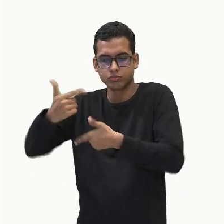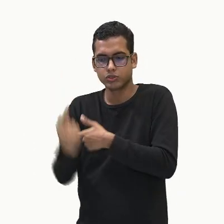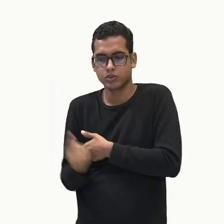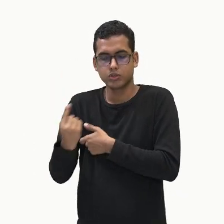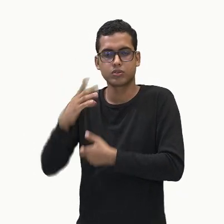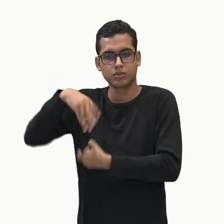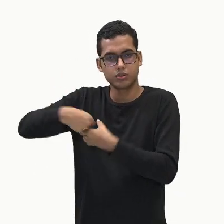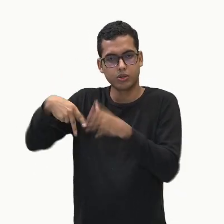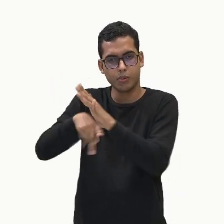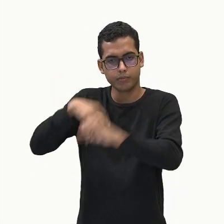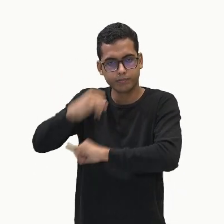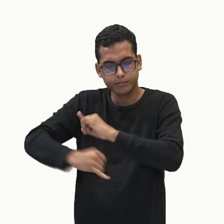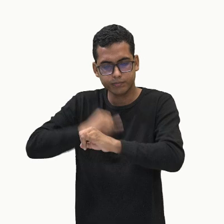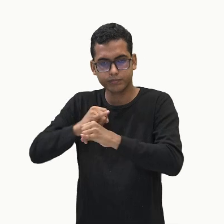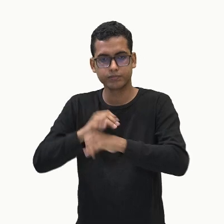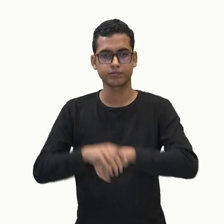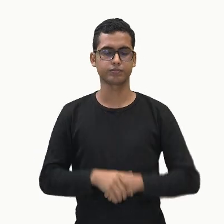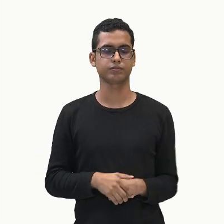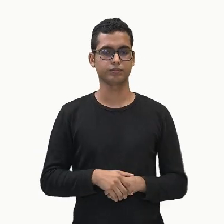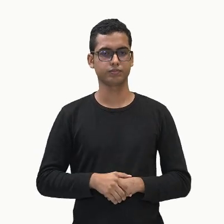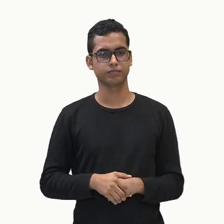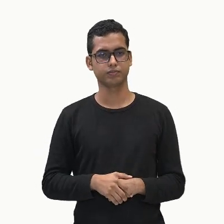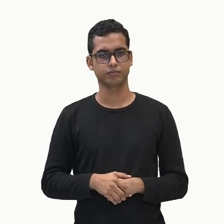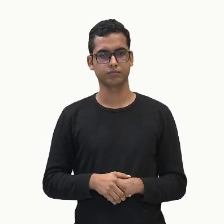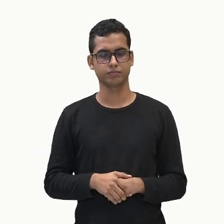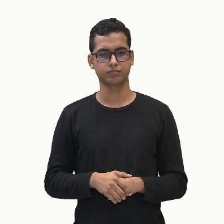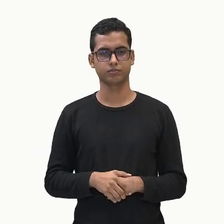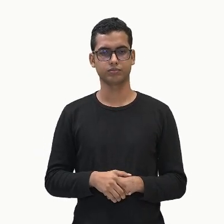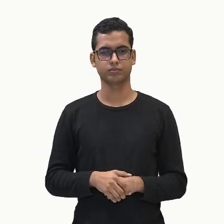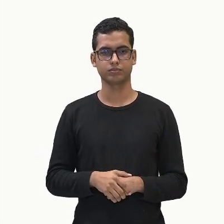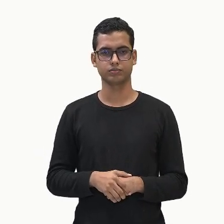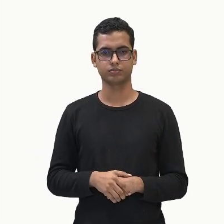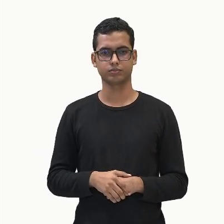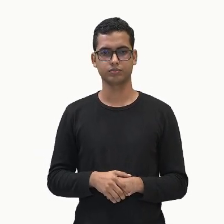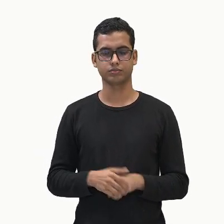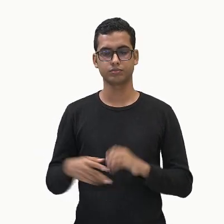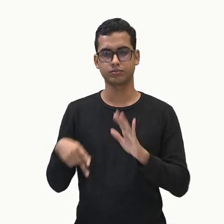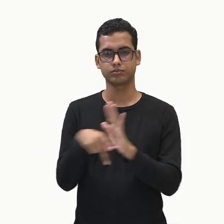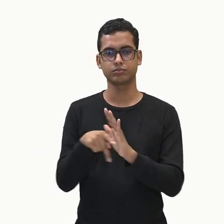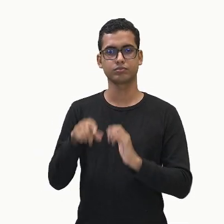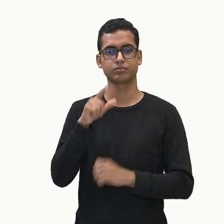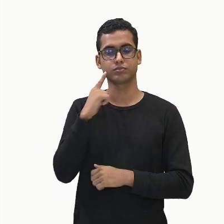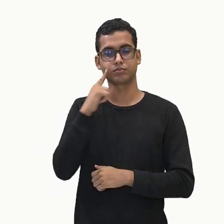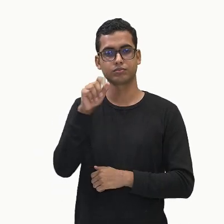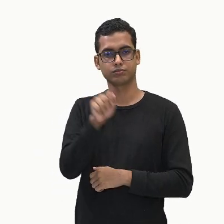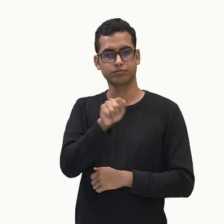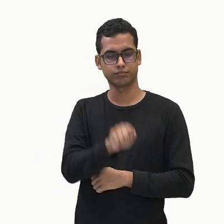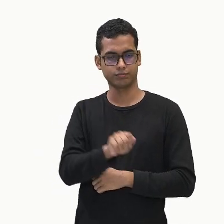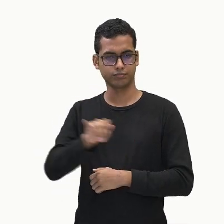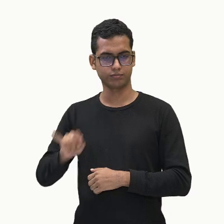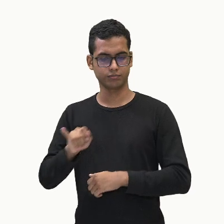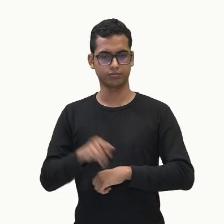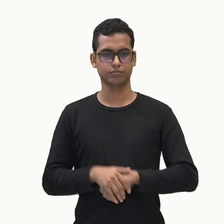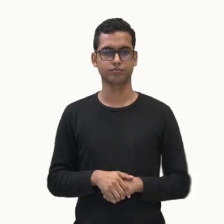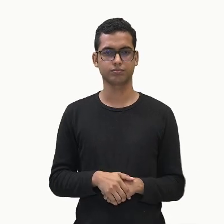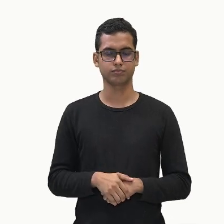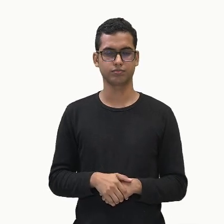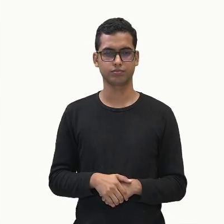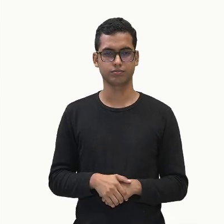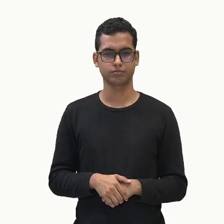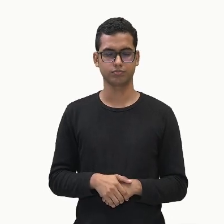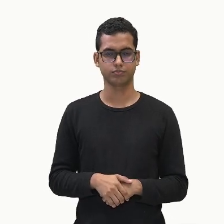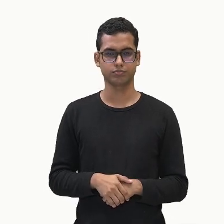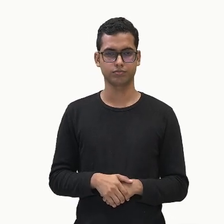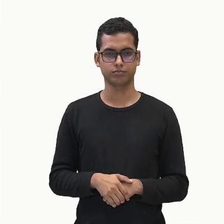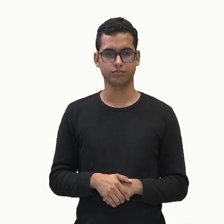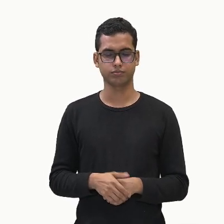aquilo como a nossa tão conhecida atualmente inteligência artificial. E aí, saindo dessa